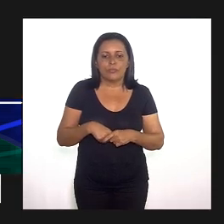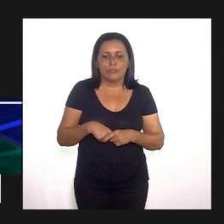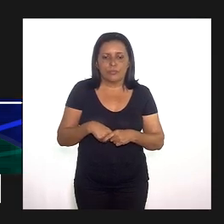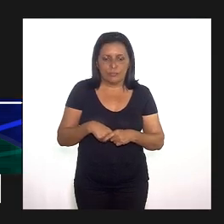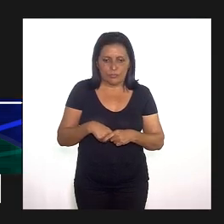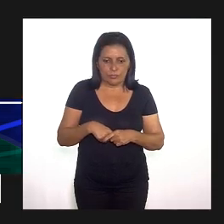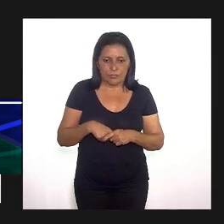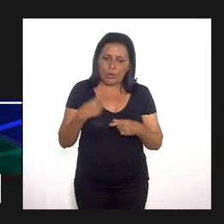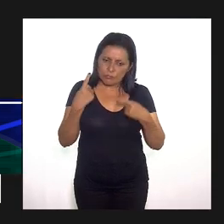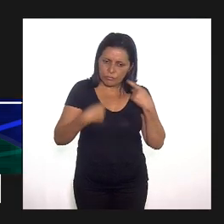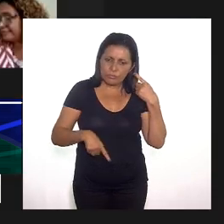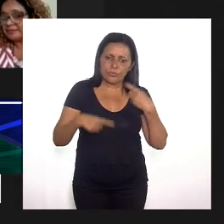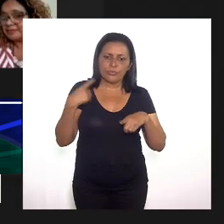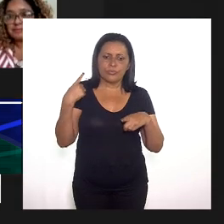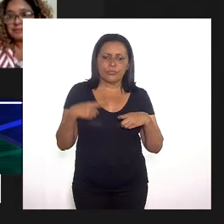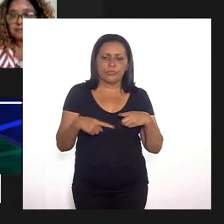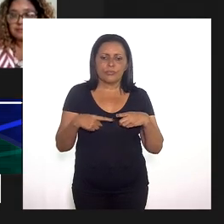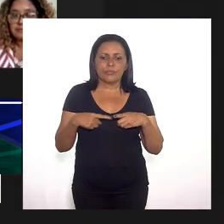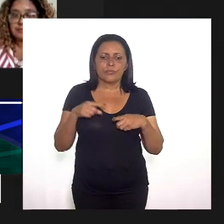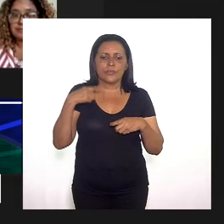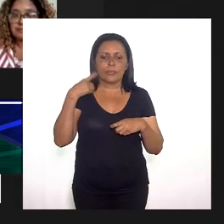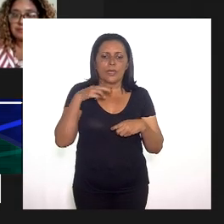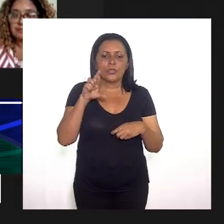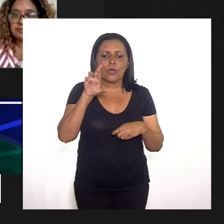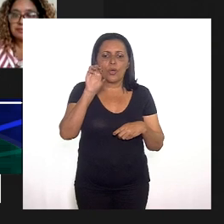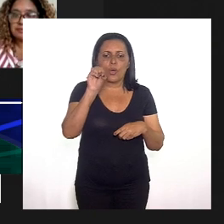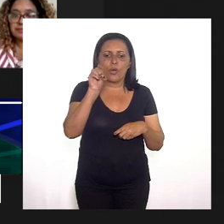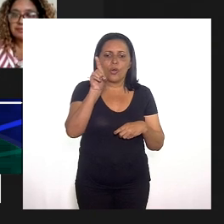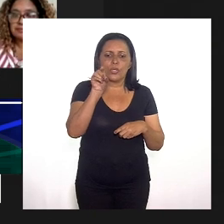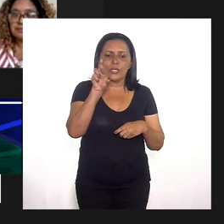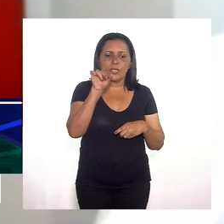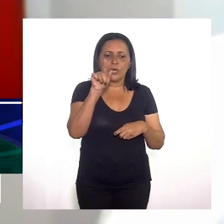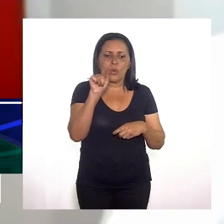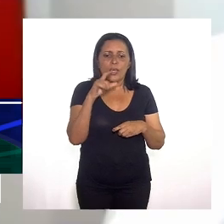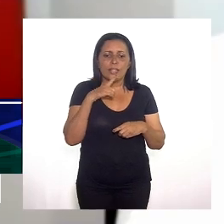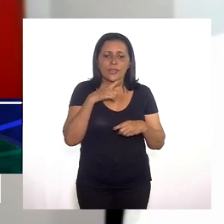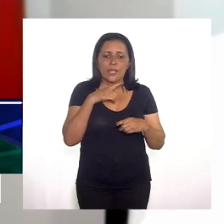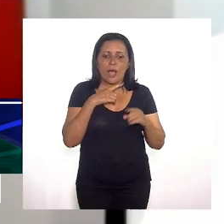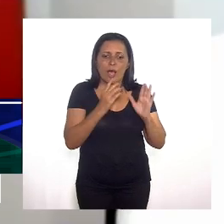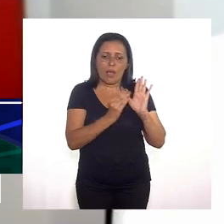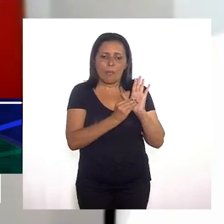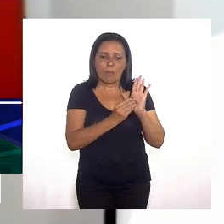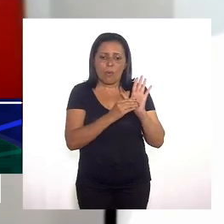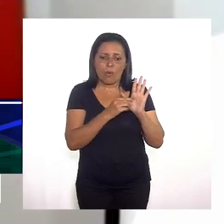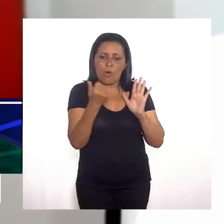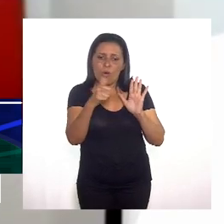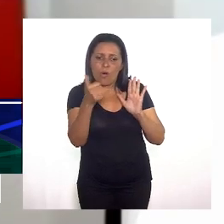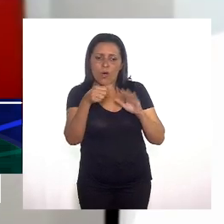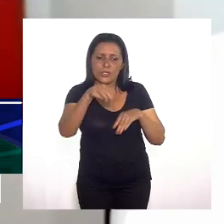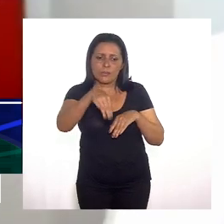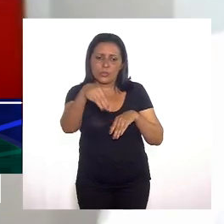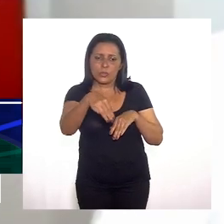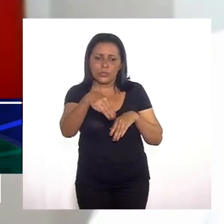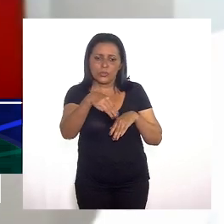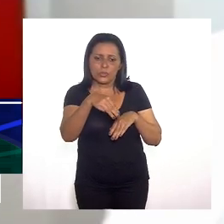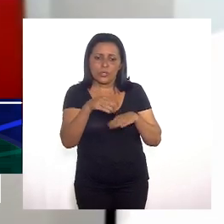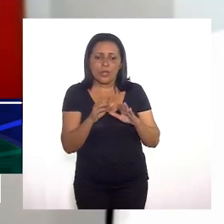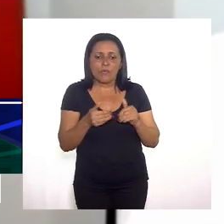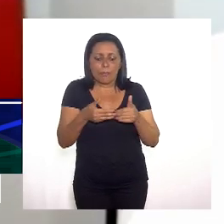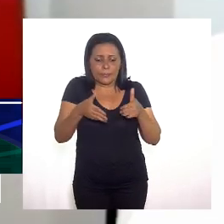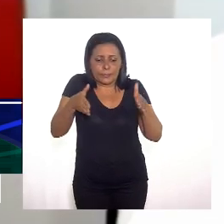Para discutir, presidente. Deputado Rodrigo, nós temos uma pauta extensa, faltam 11 minutos. É só para a gente não